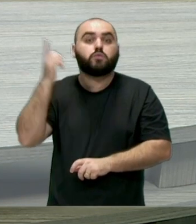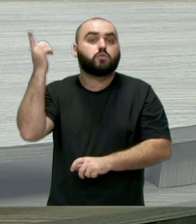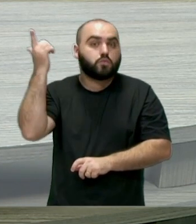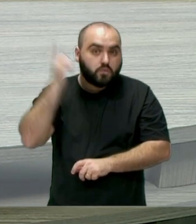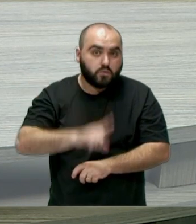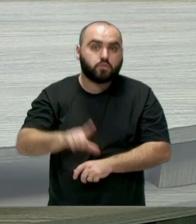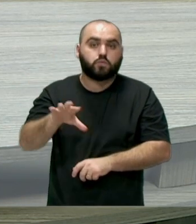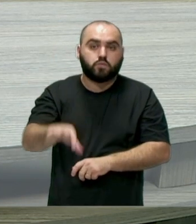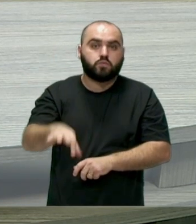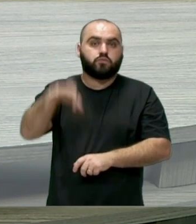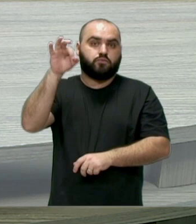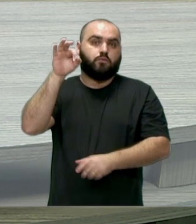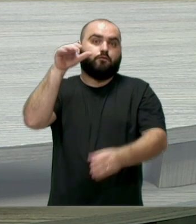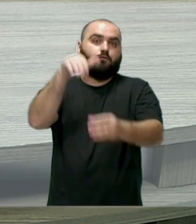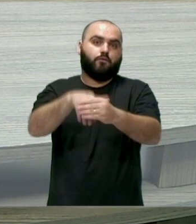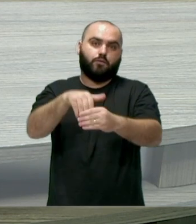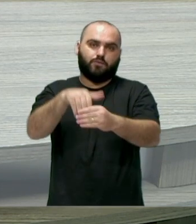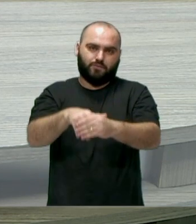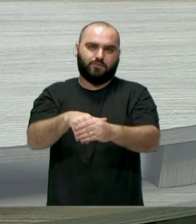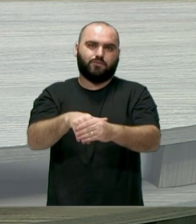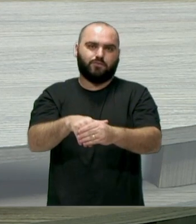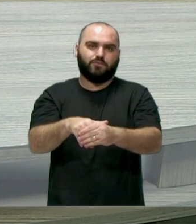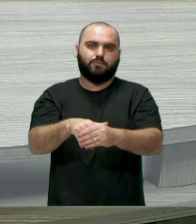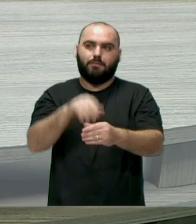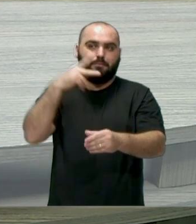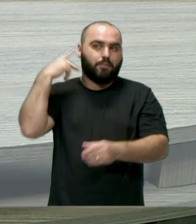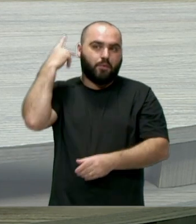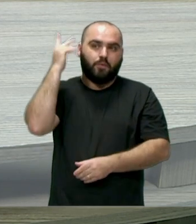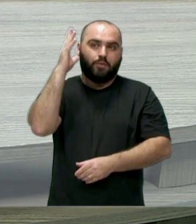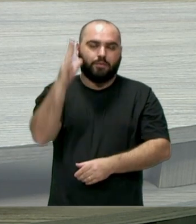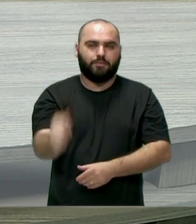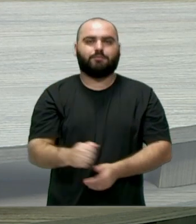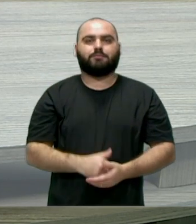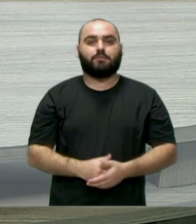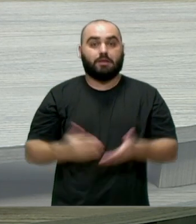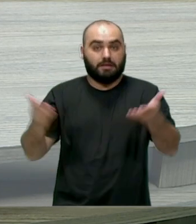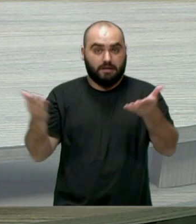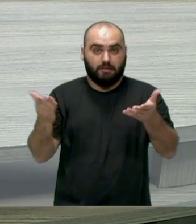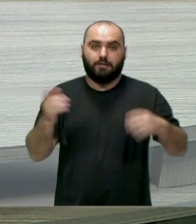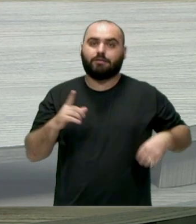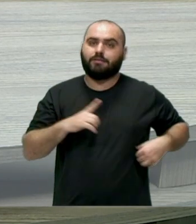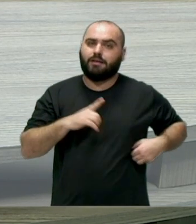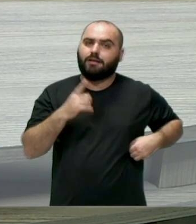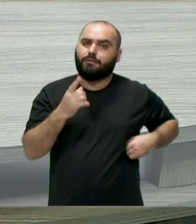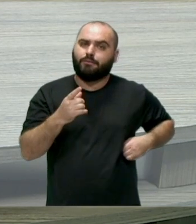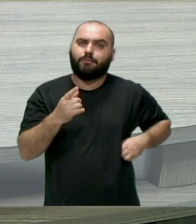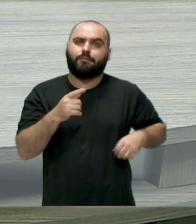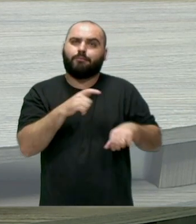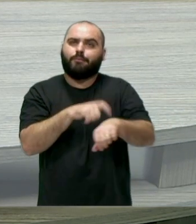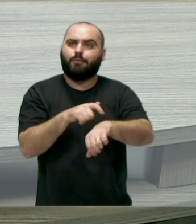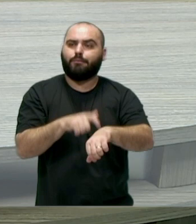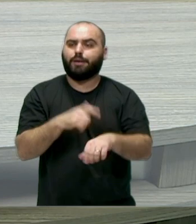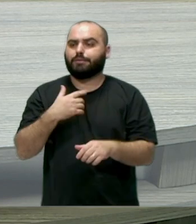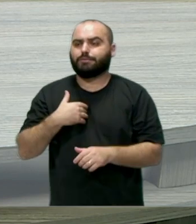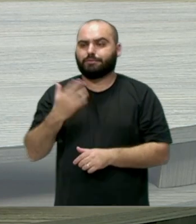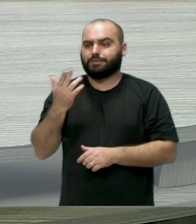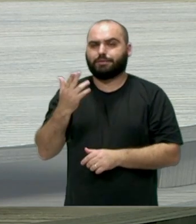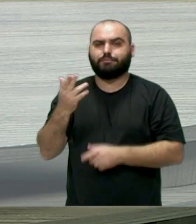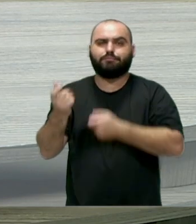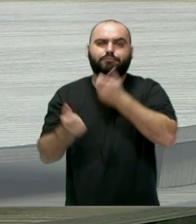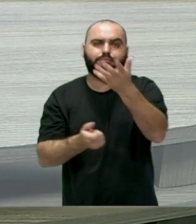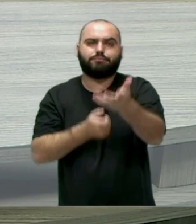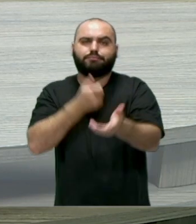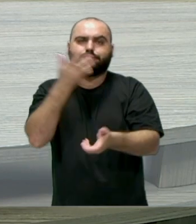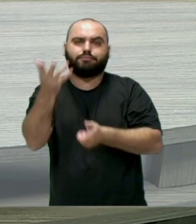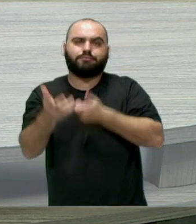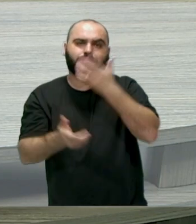elegeram por meio da votação eletrônica e agora tem um processo aí de desqualificação em discursos e tudo